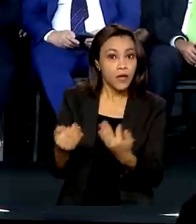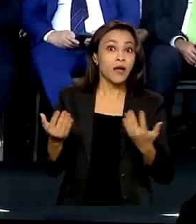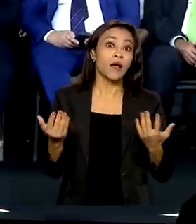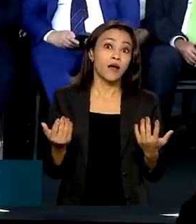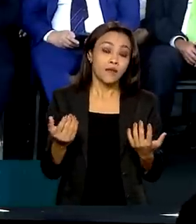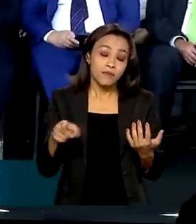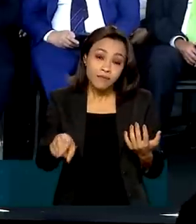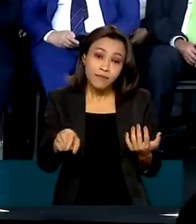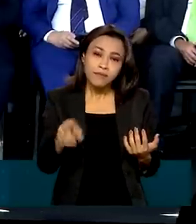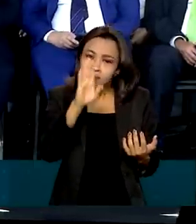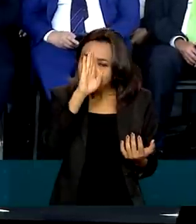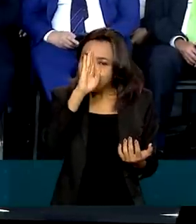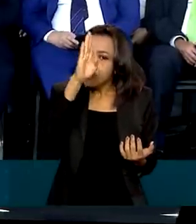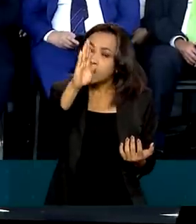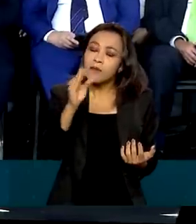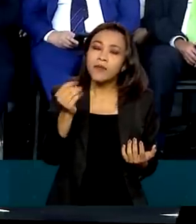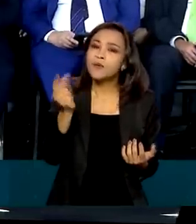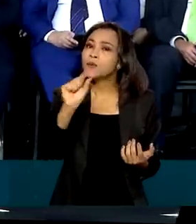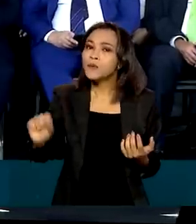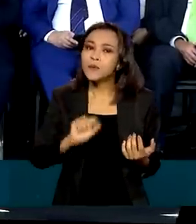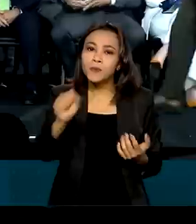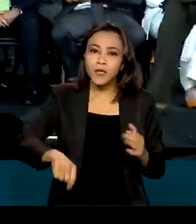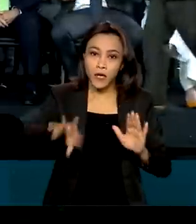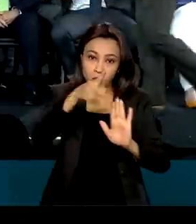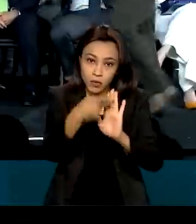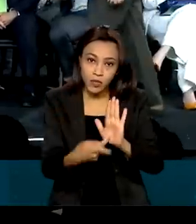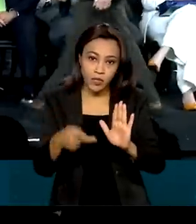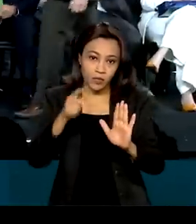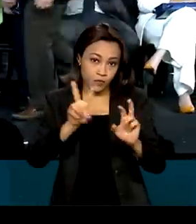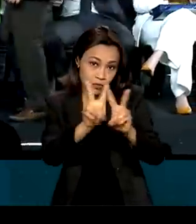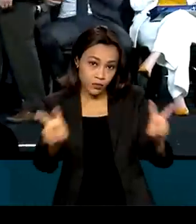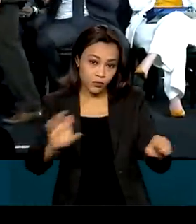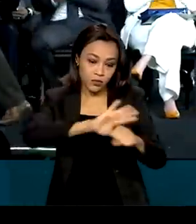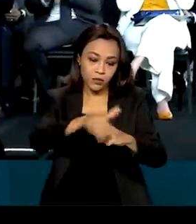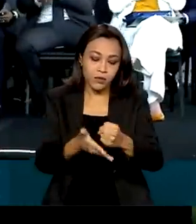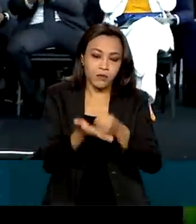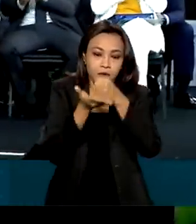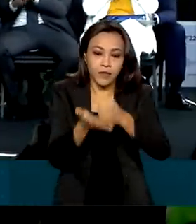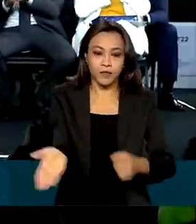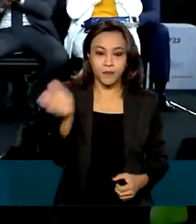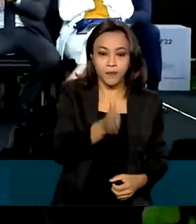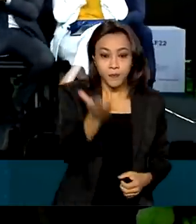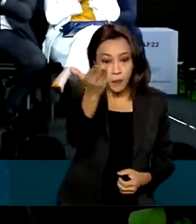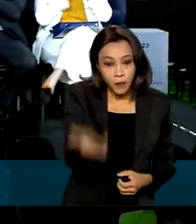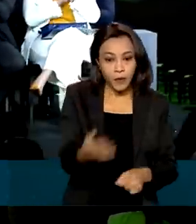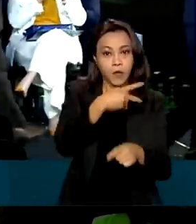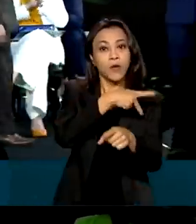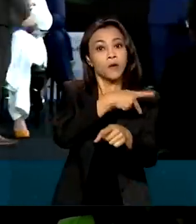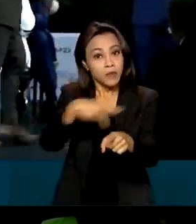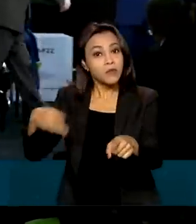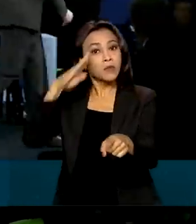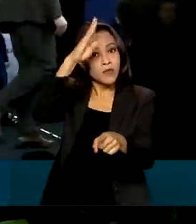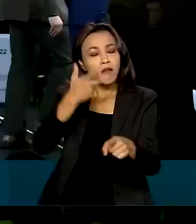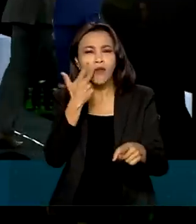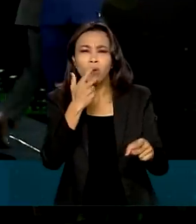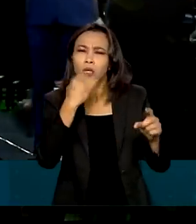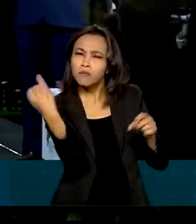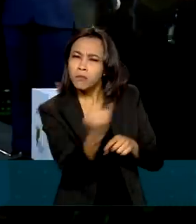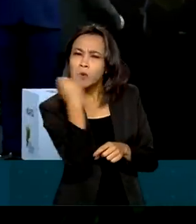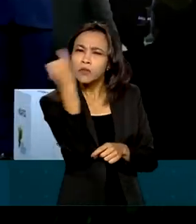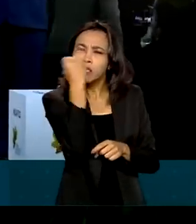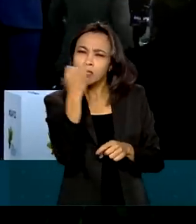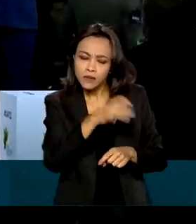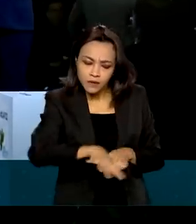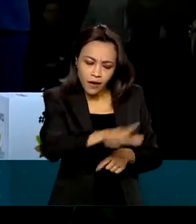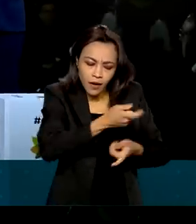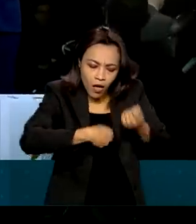agricultura média, principalmente aos projetos de sustentabilidade. O presidente Jair Bolsonaro destacou a importância do setor agro e falou sobre o